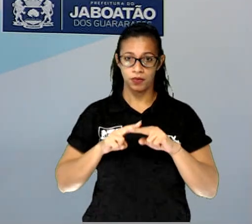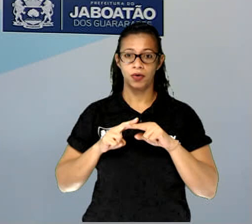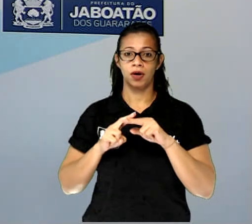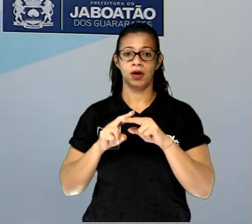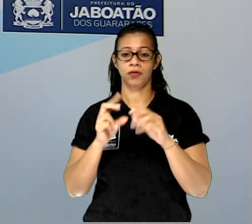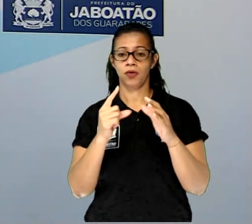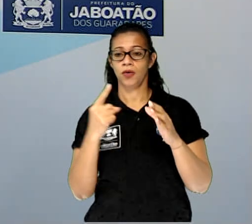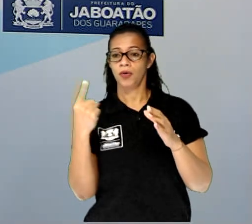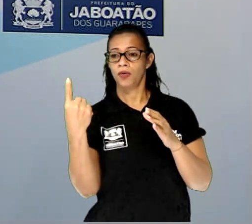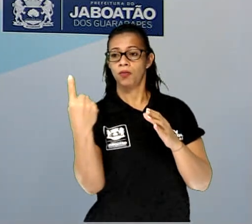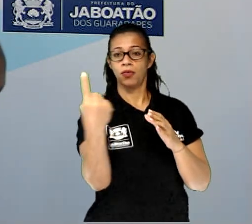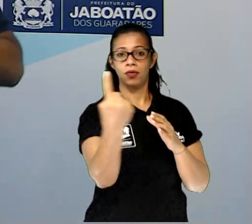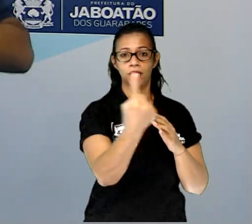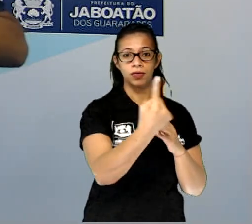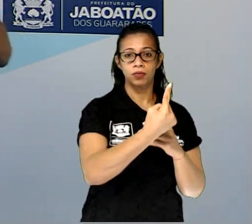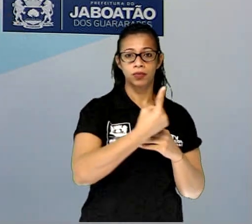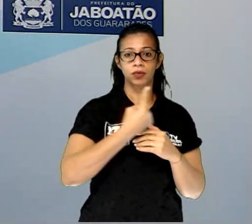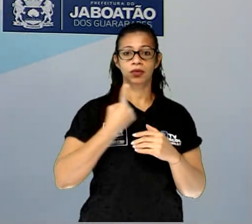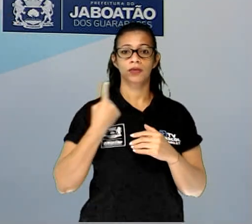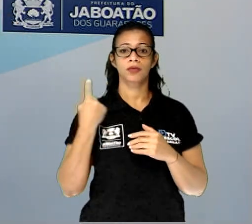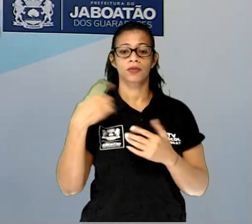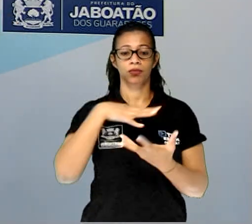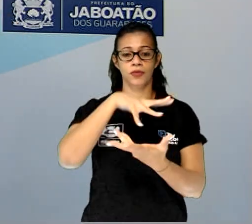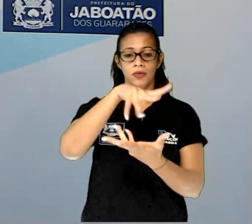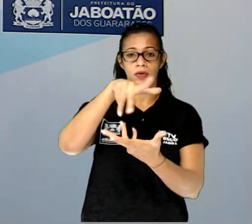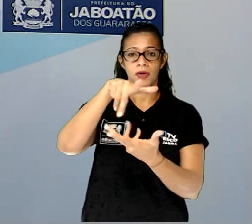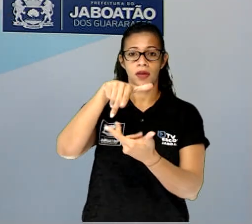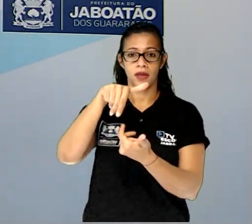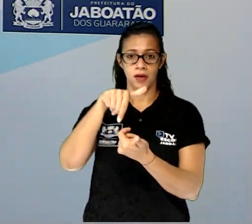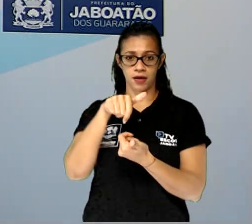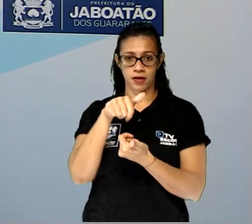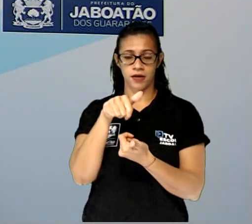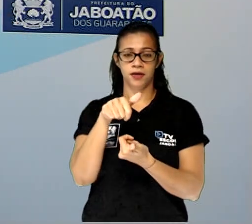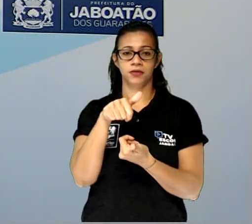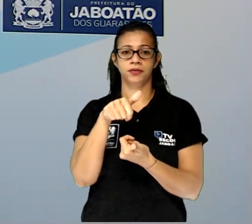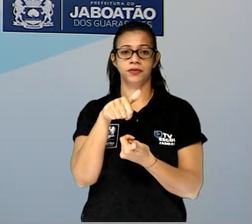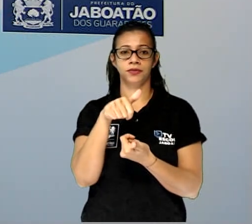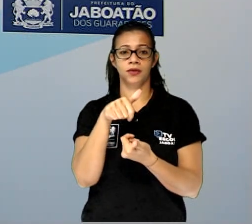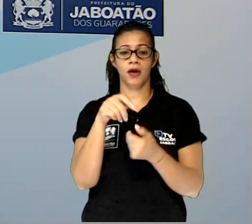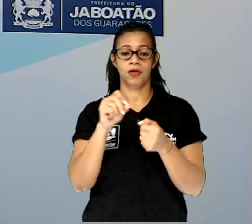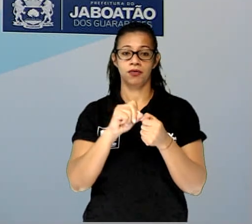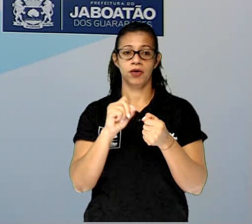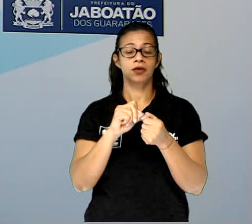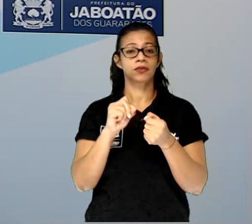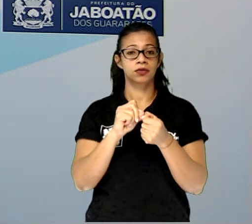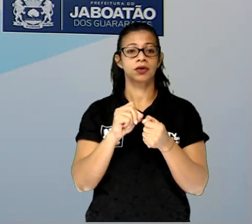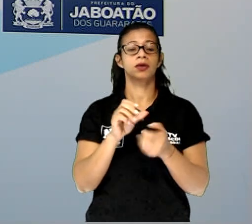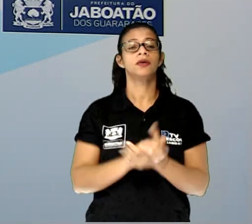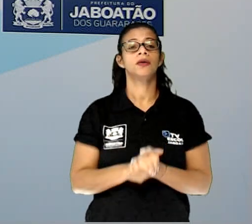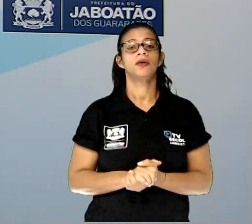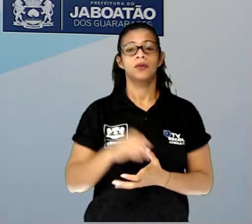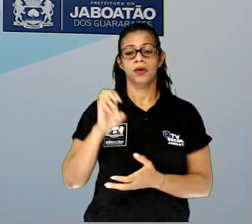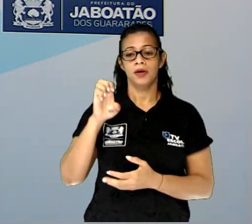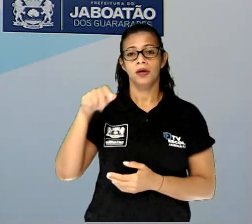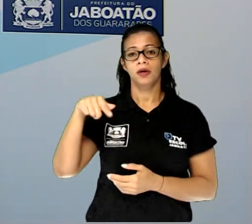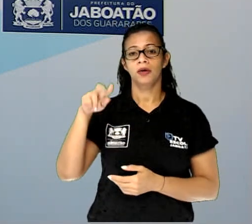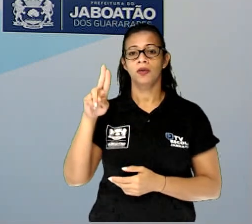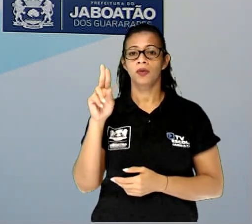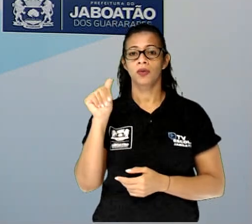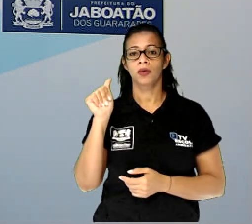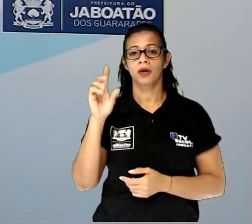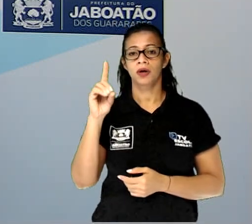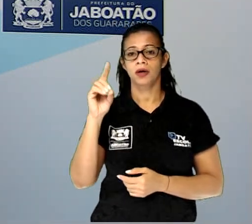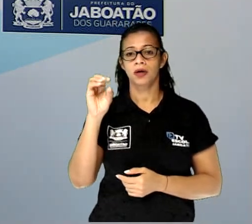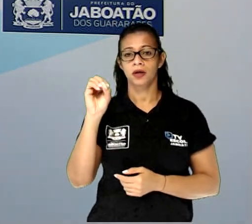faz girando ao redor dela, vai fazer com que o equador ele se alongue e os polos